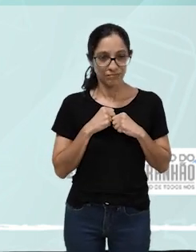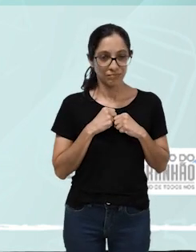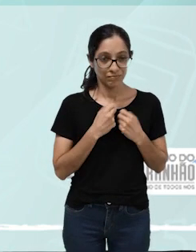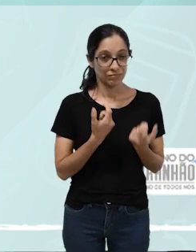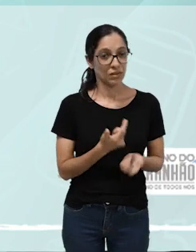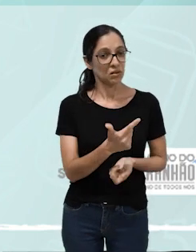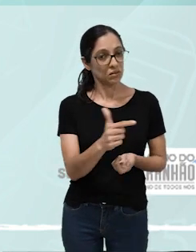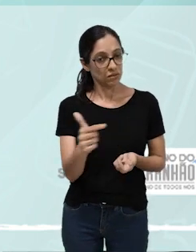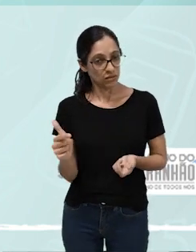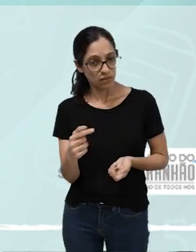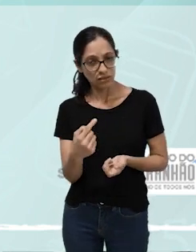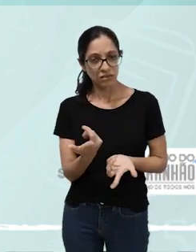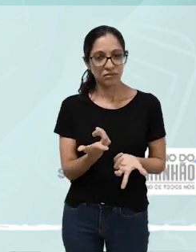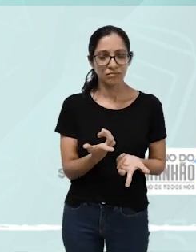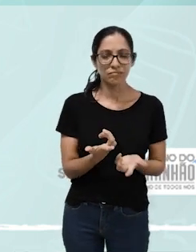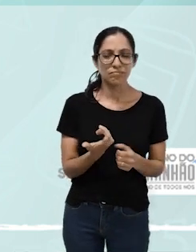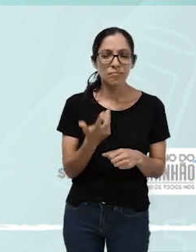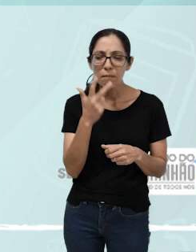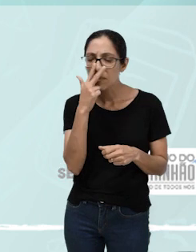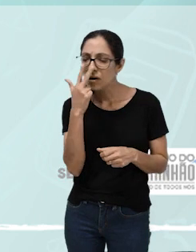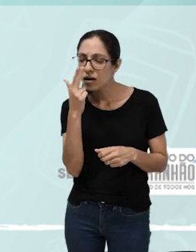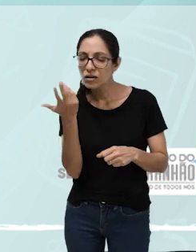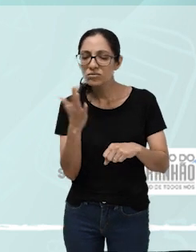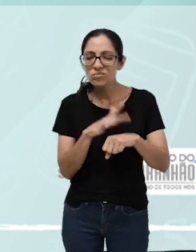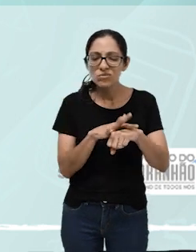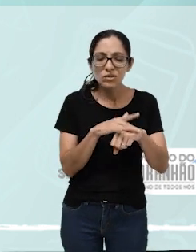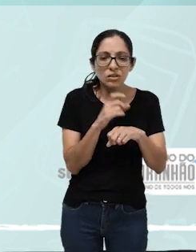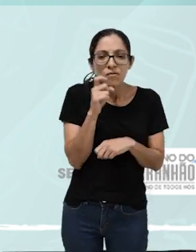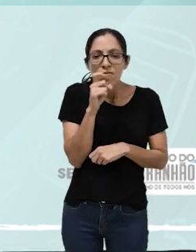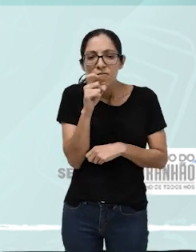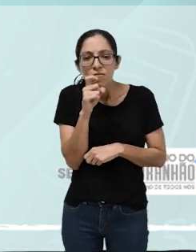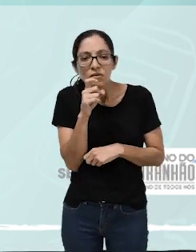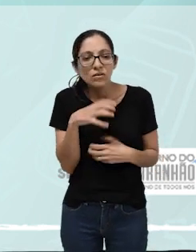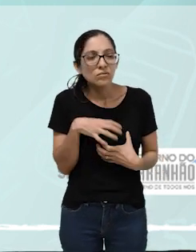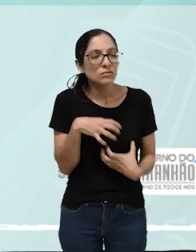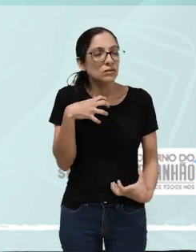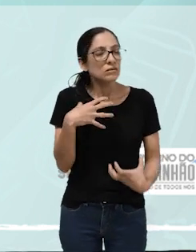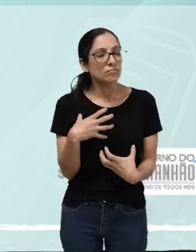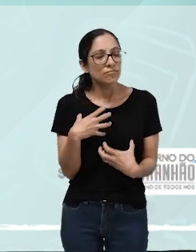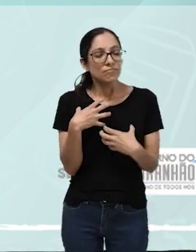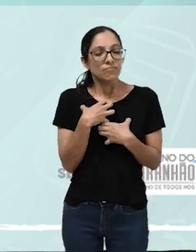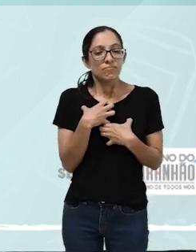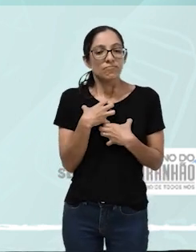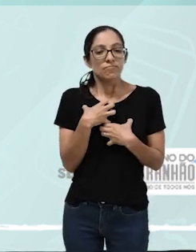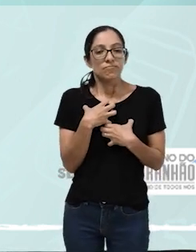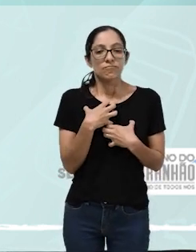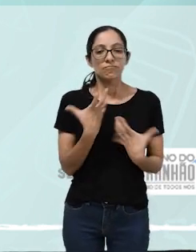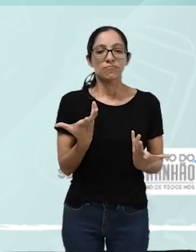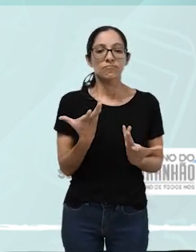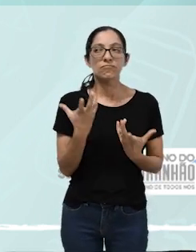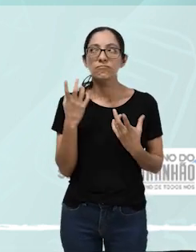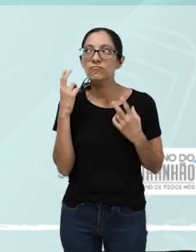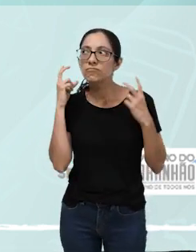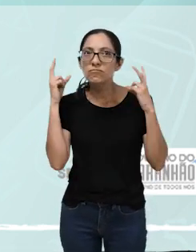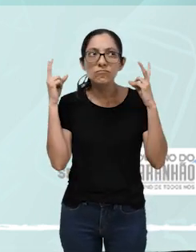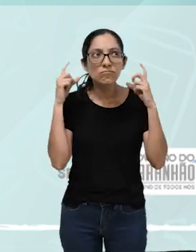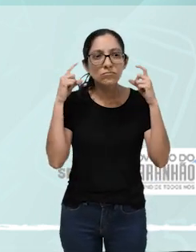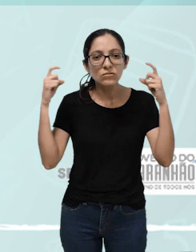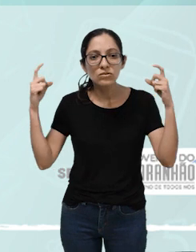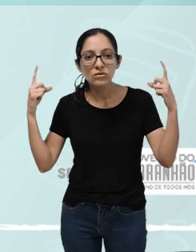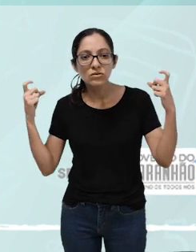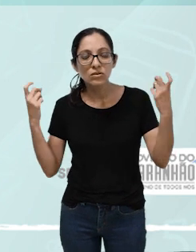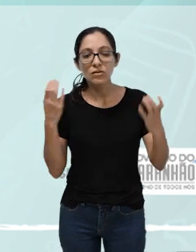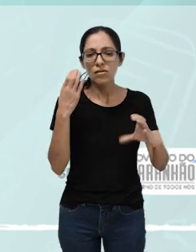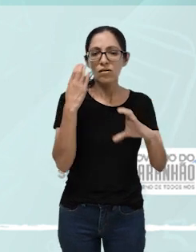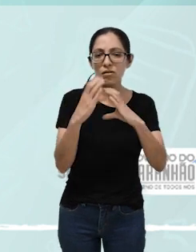outras vezes é um doente um frio na minha alma doente como longo sou um Redondo canta